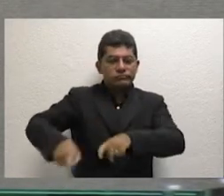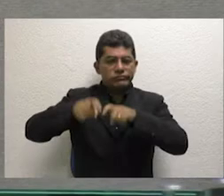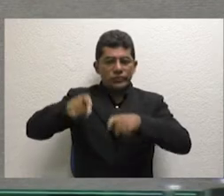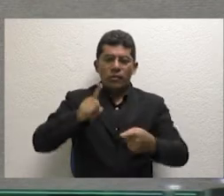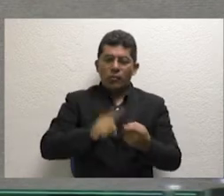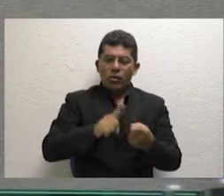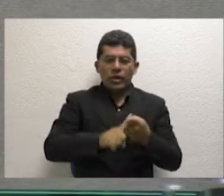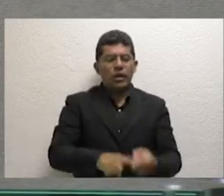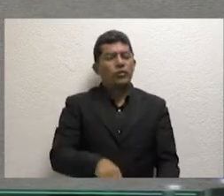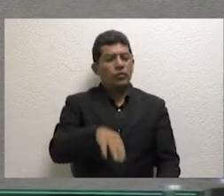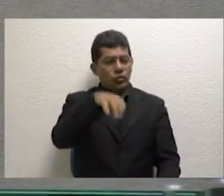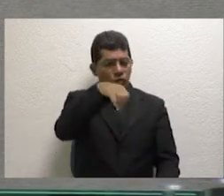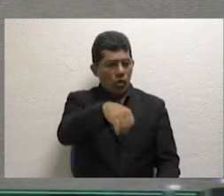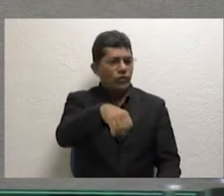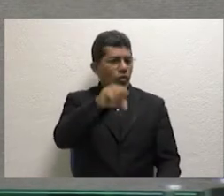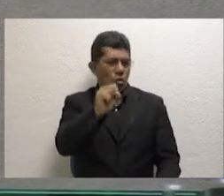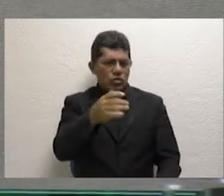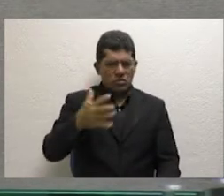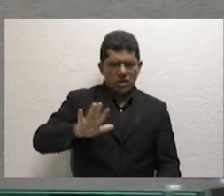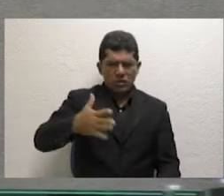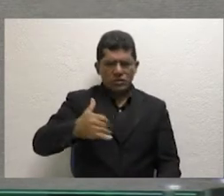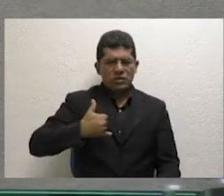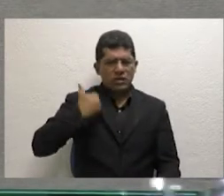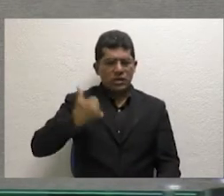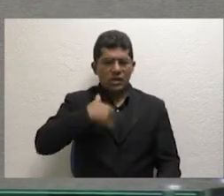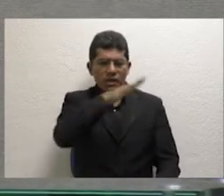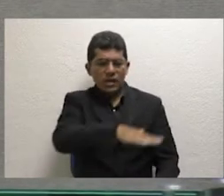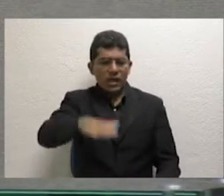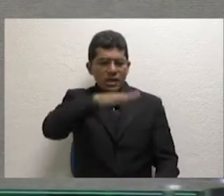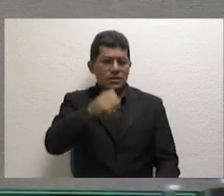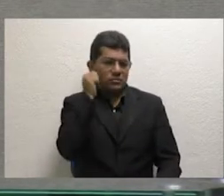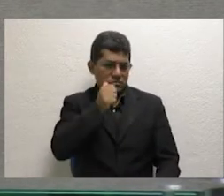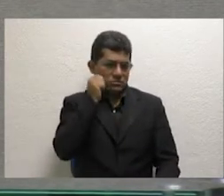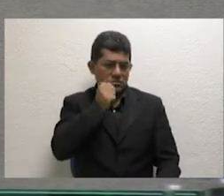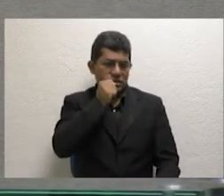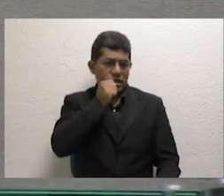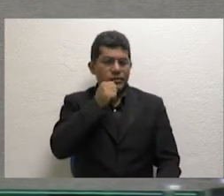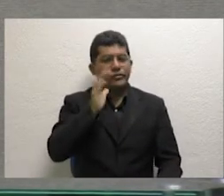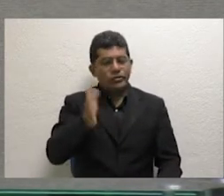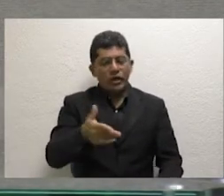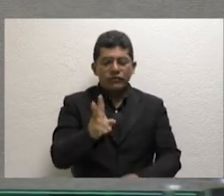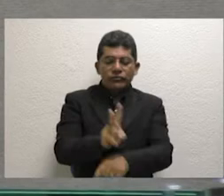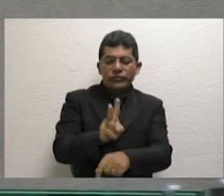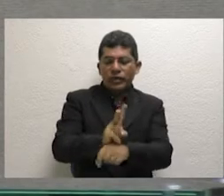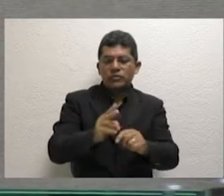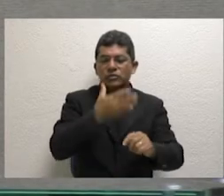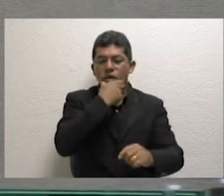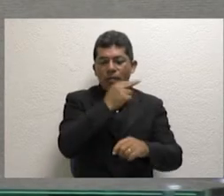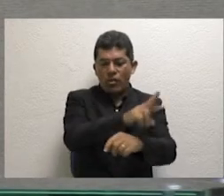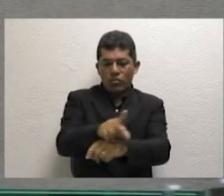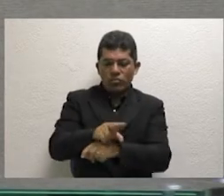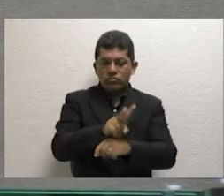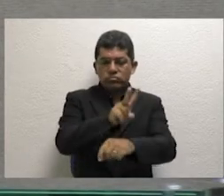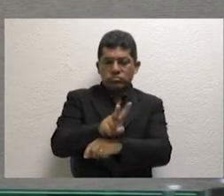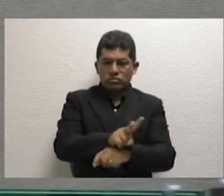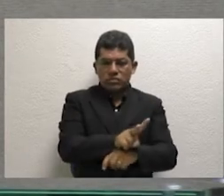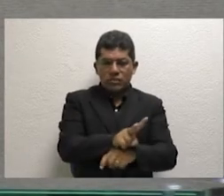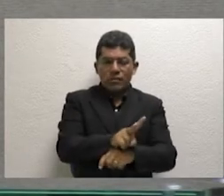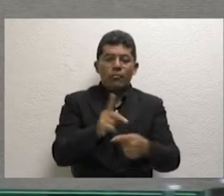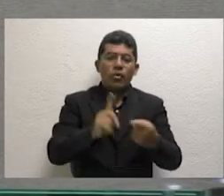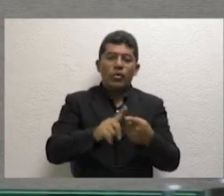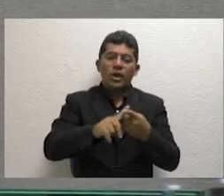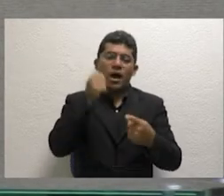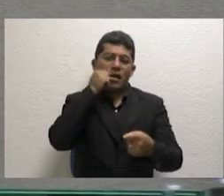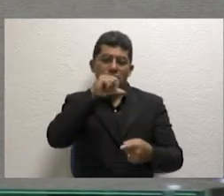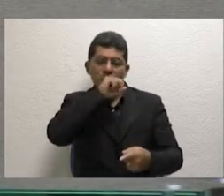8 anos de idade criança ainda a menina filha de agricultor fica cuidando dos irmãos porque a mãe vai para a roça com o